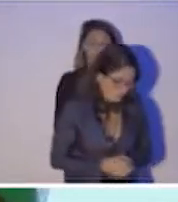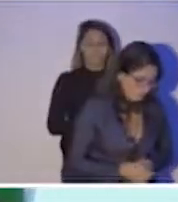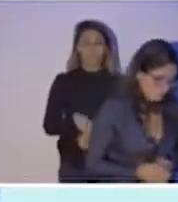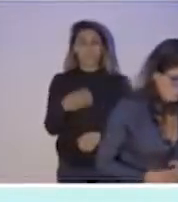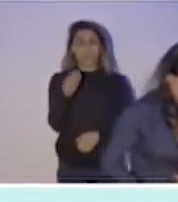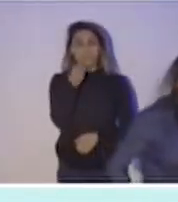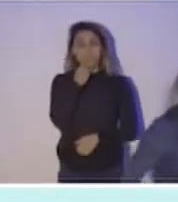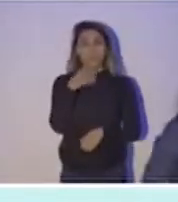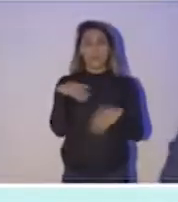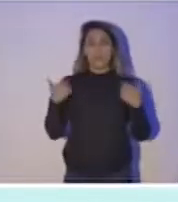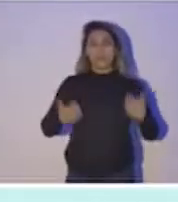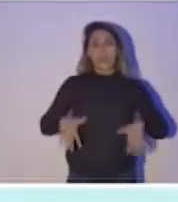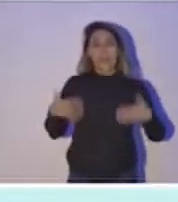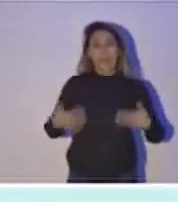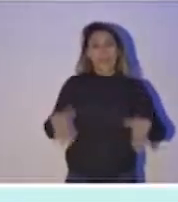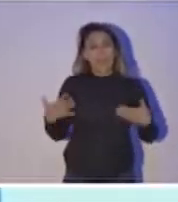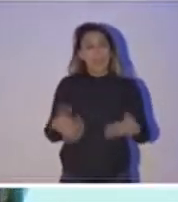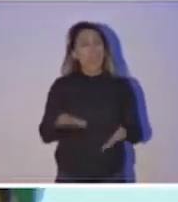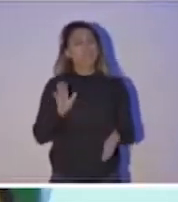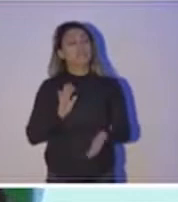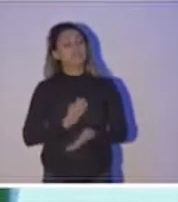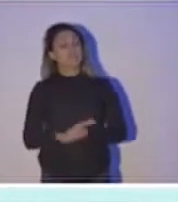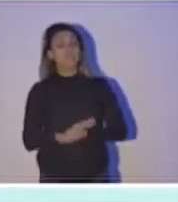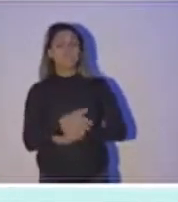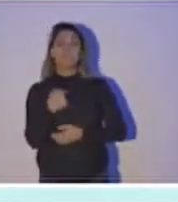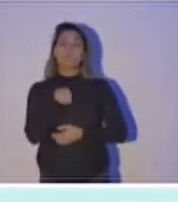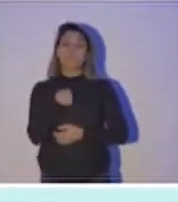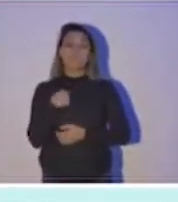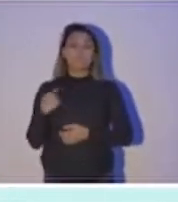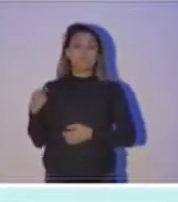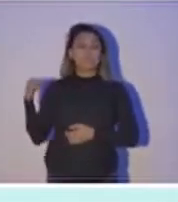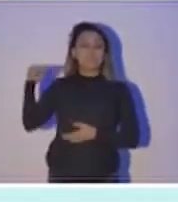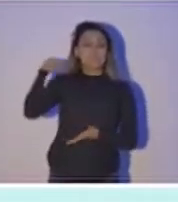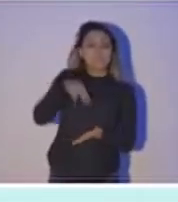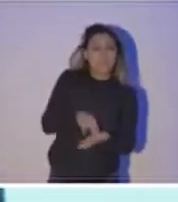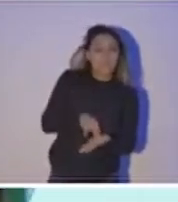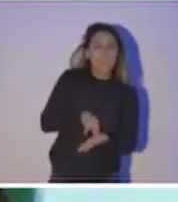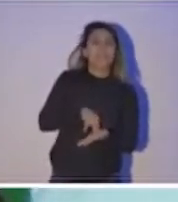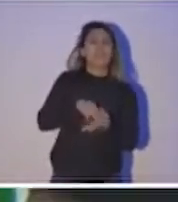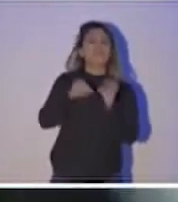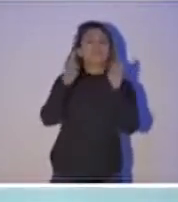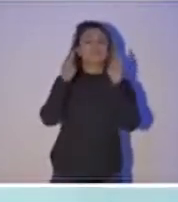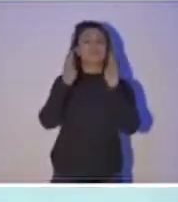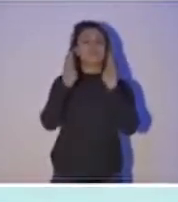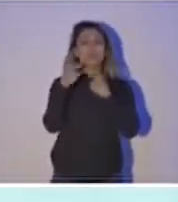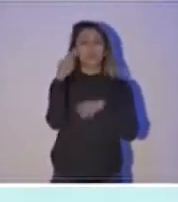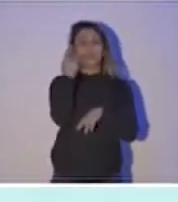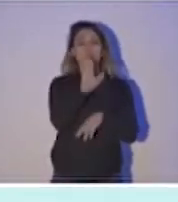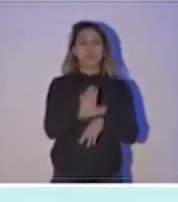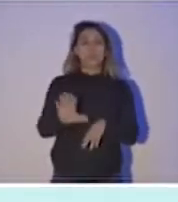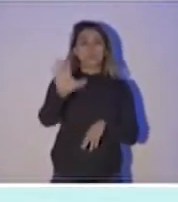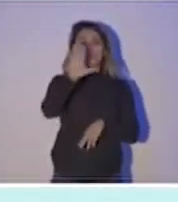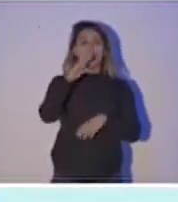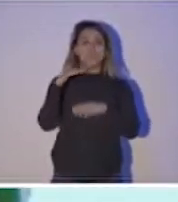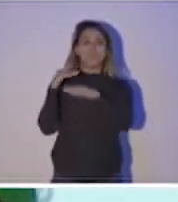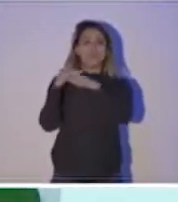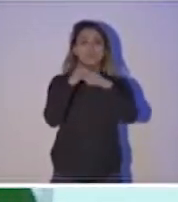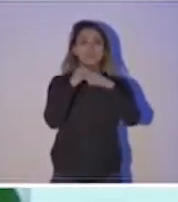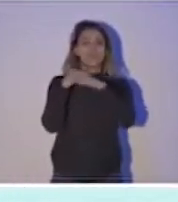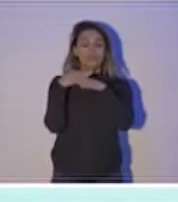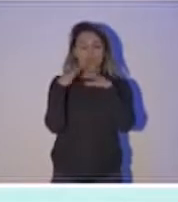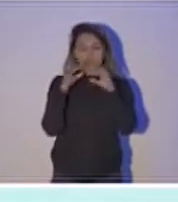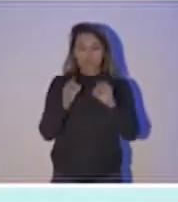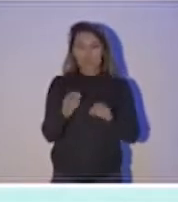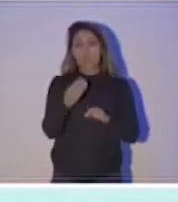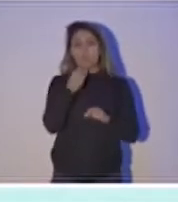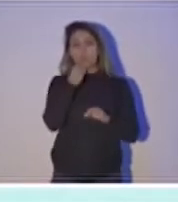tenho. Mas é isso aí. O que eu espero para o futuro é um Brasil com mais justiça e igualdade de